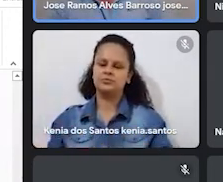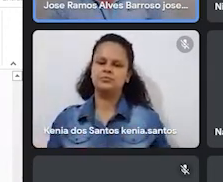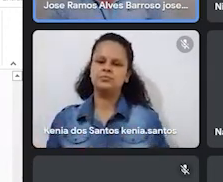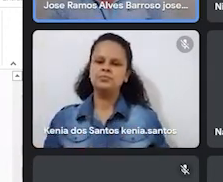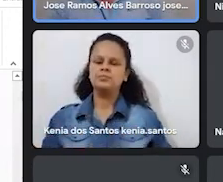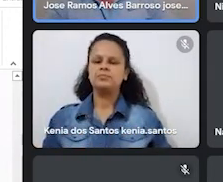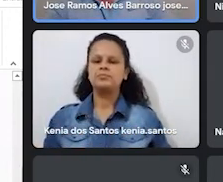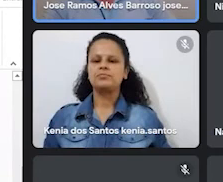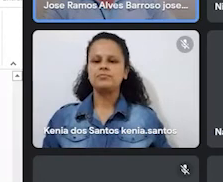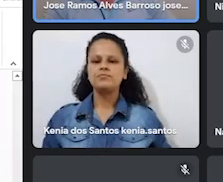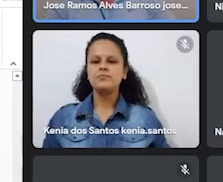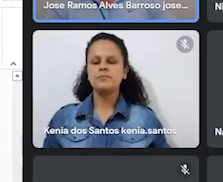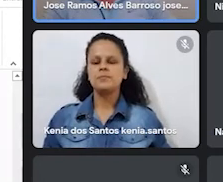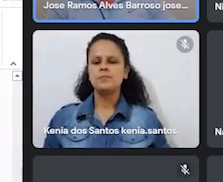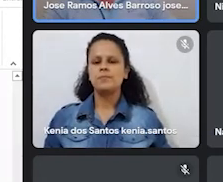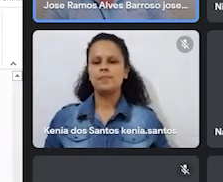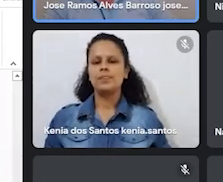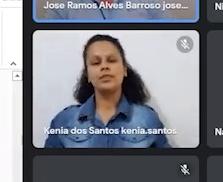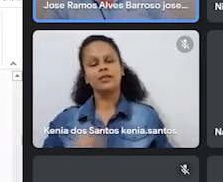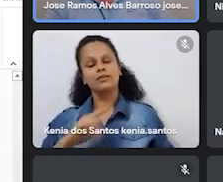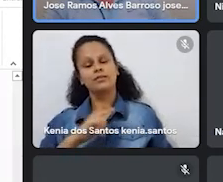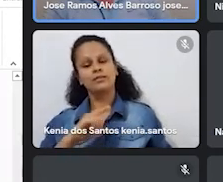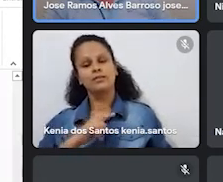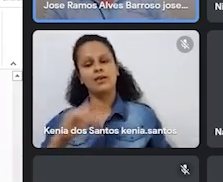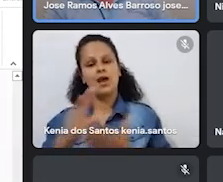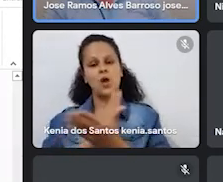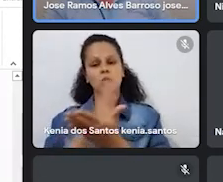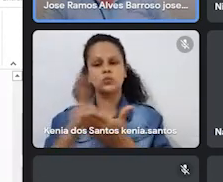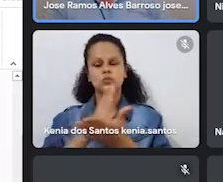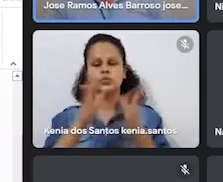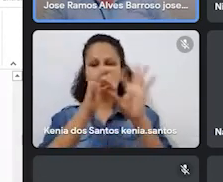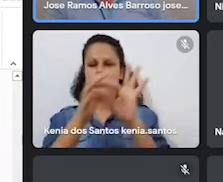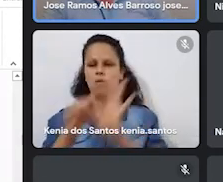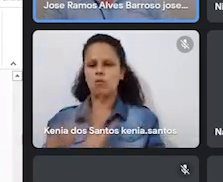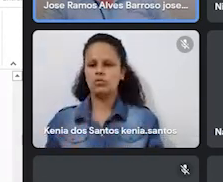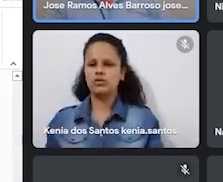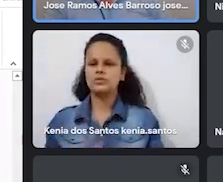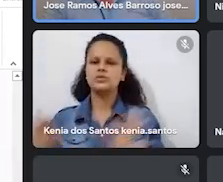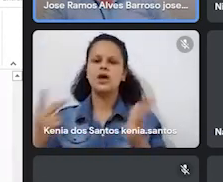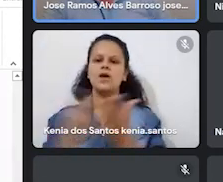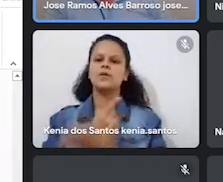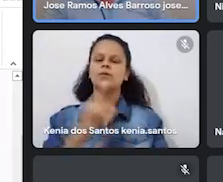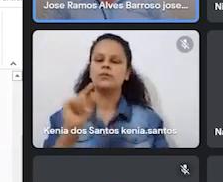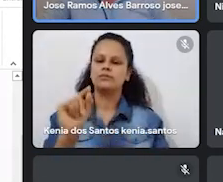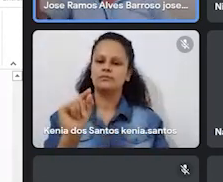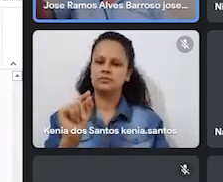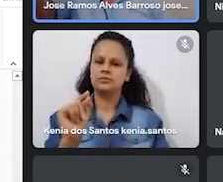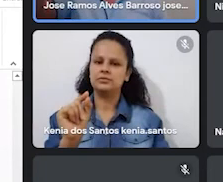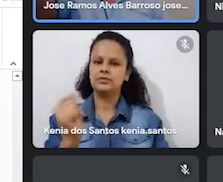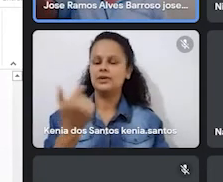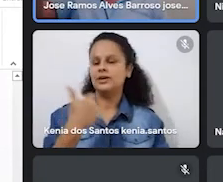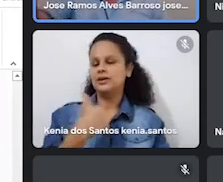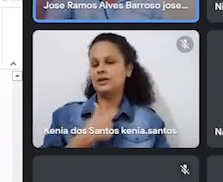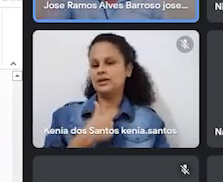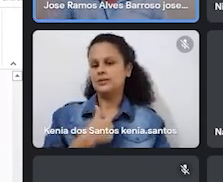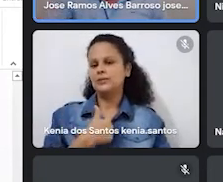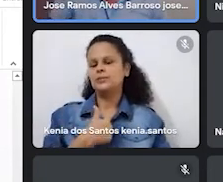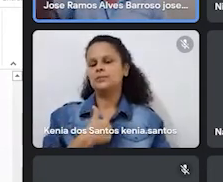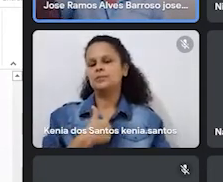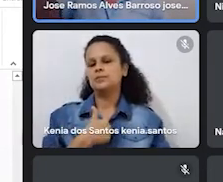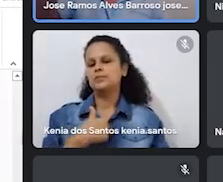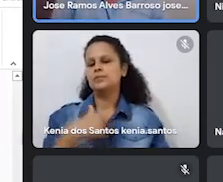Existem algumas situações que o que acontece? Que eu posso colocar ali